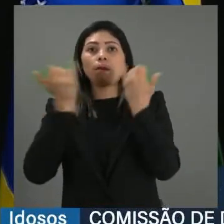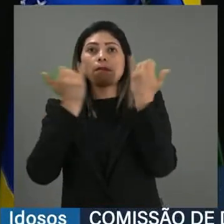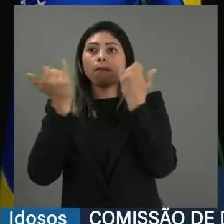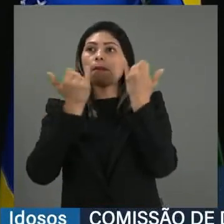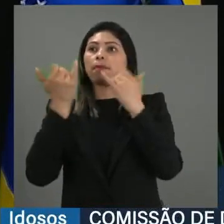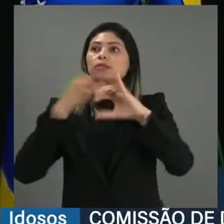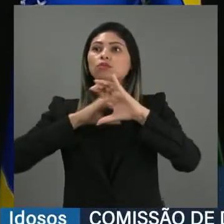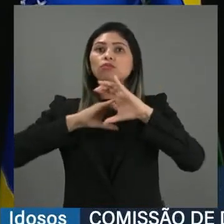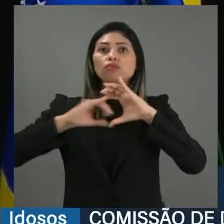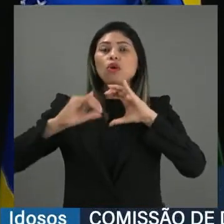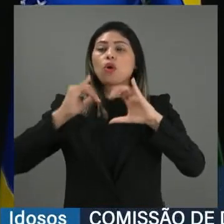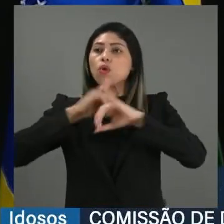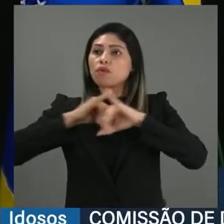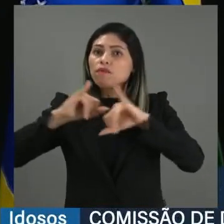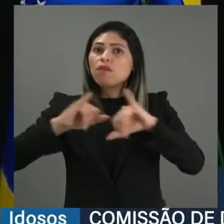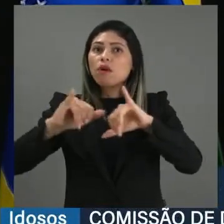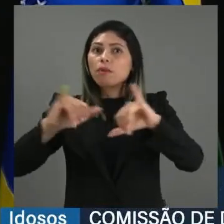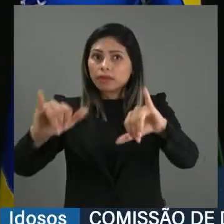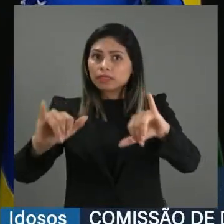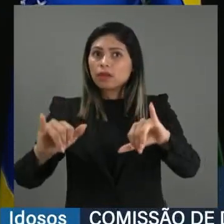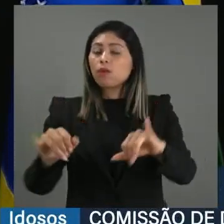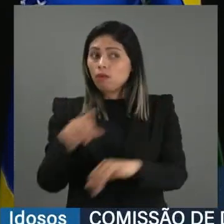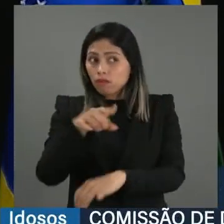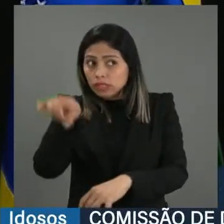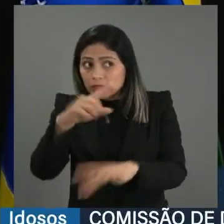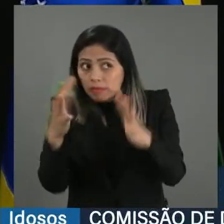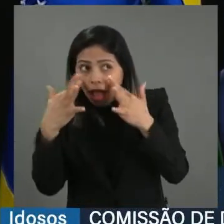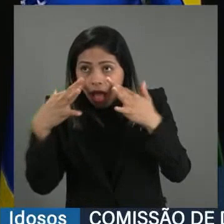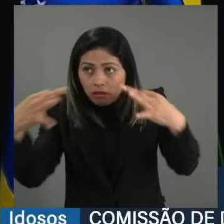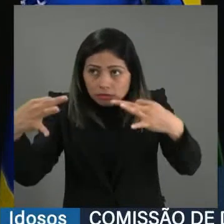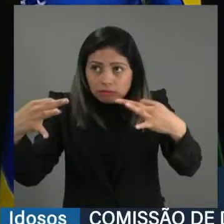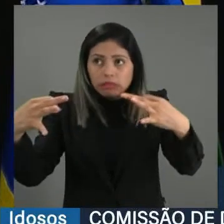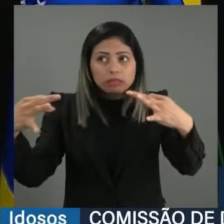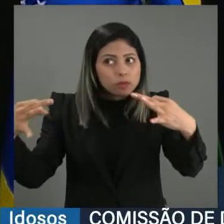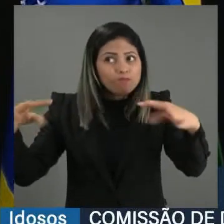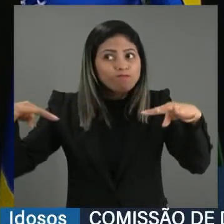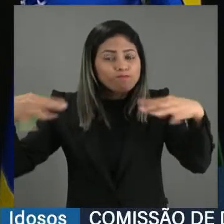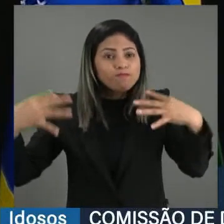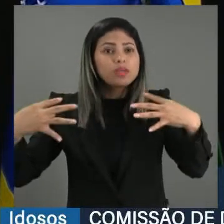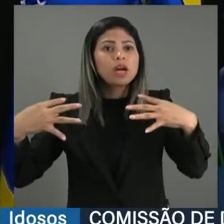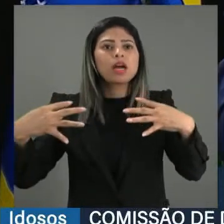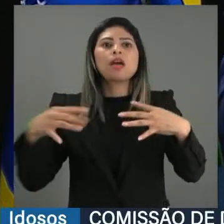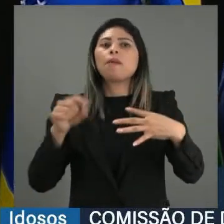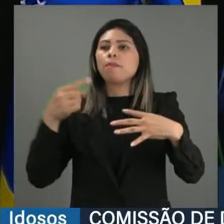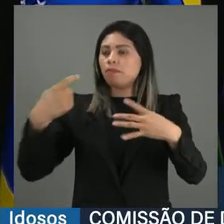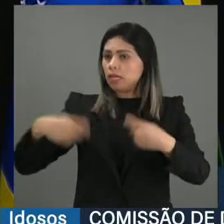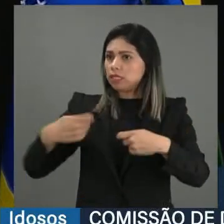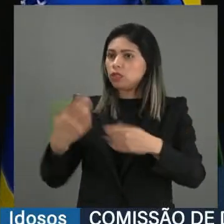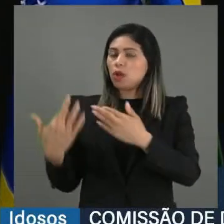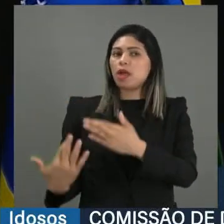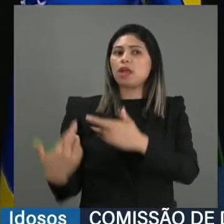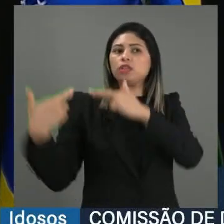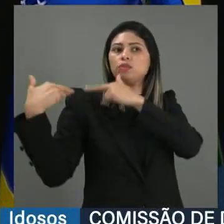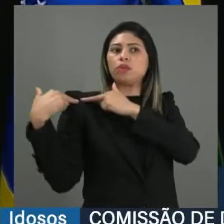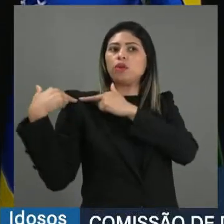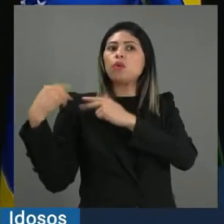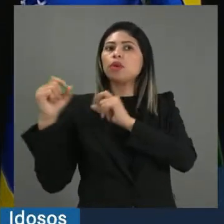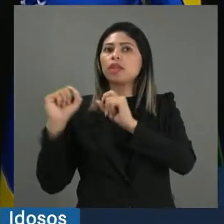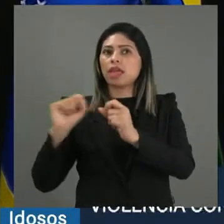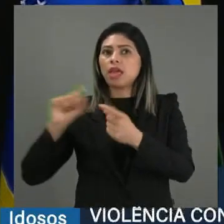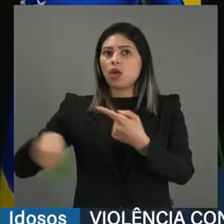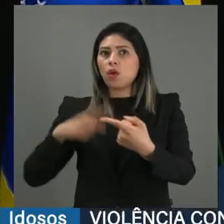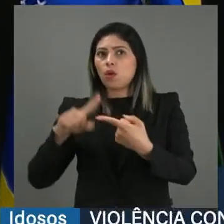qualquer natureza, escuta o que eu estou falando, brasileiro, poderá ser responsabilizada pelos crimes de